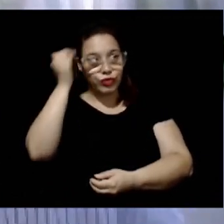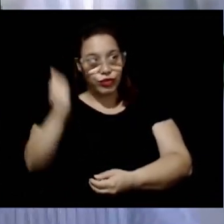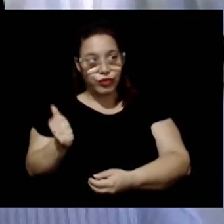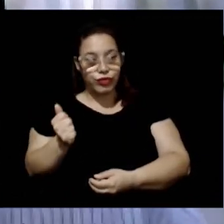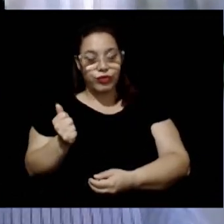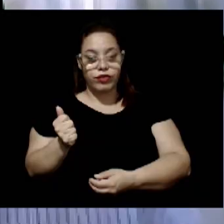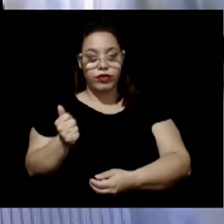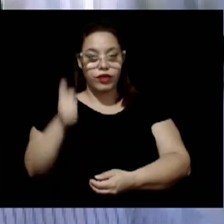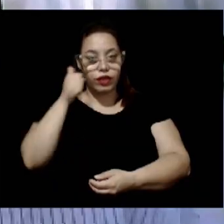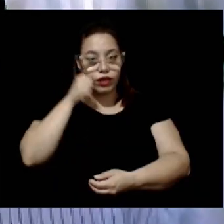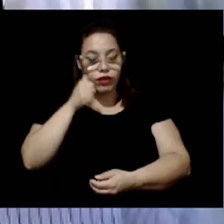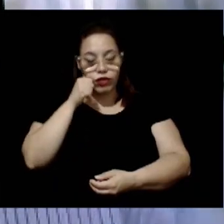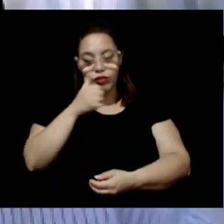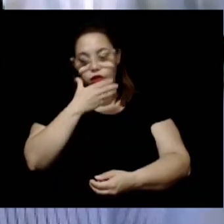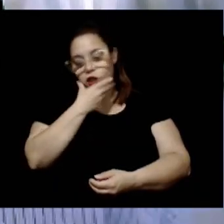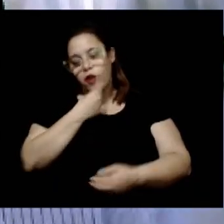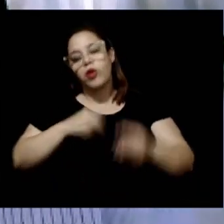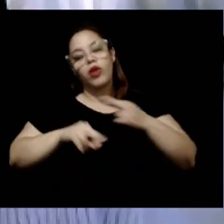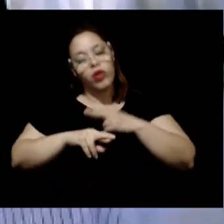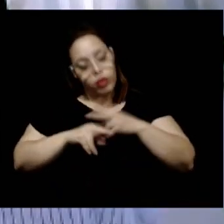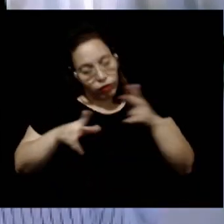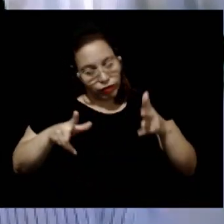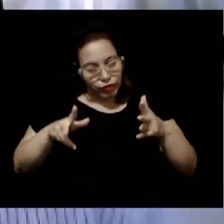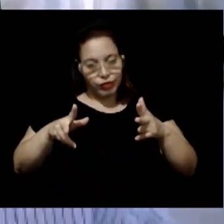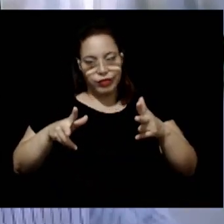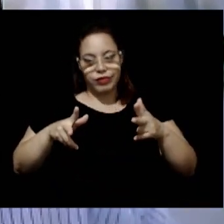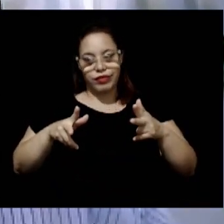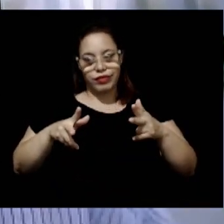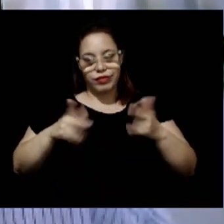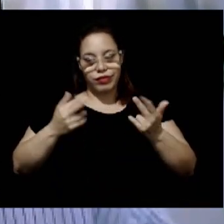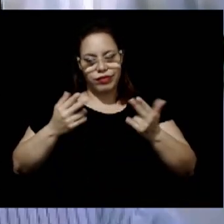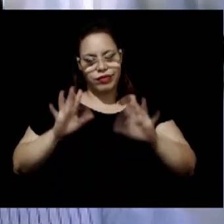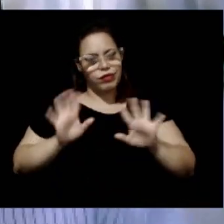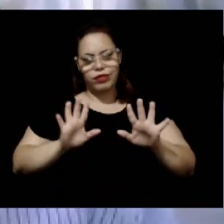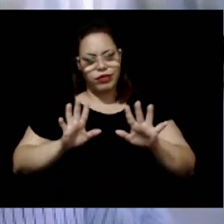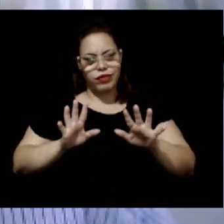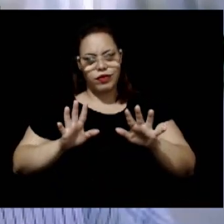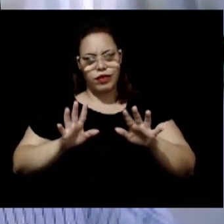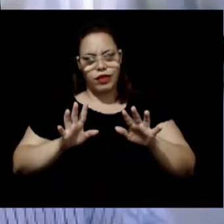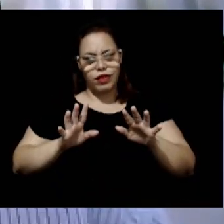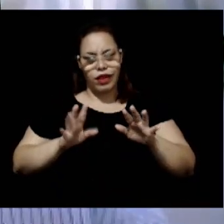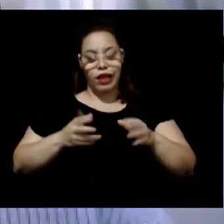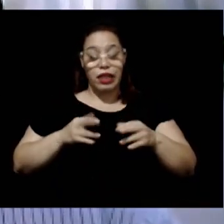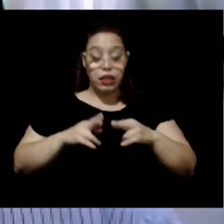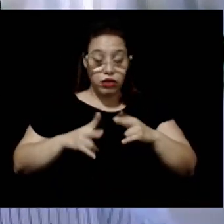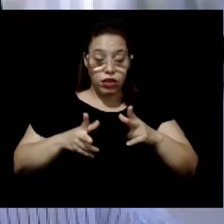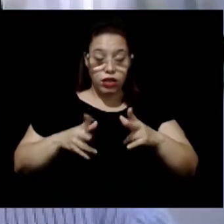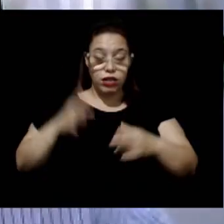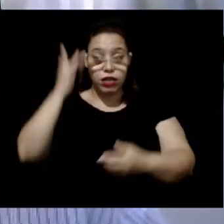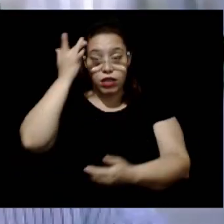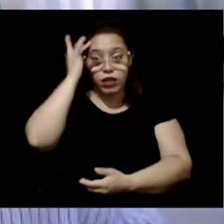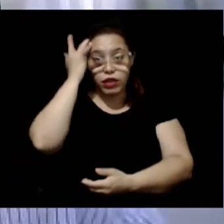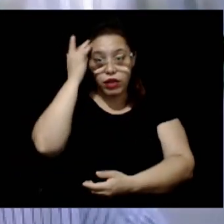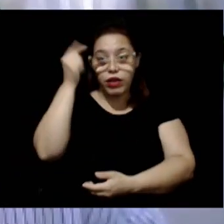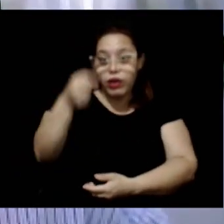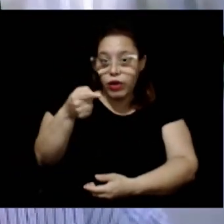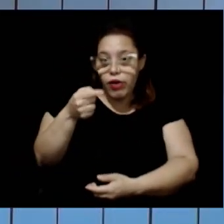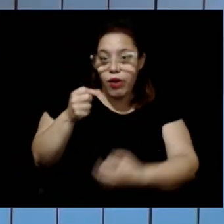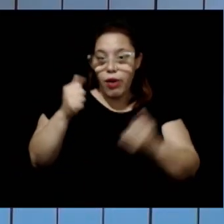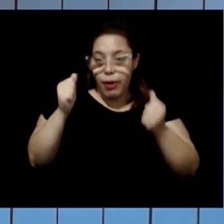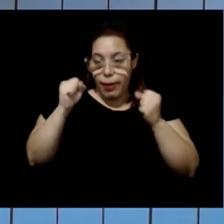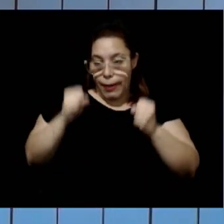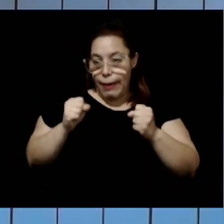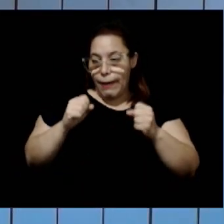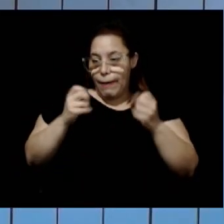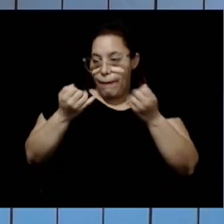são diferentes. Eles ocorrem igual, mas de uma forma diferente. Eu acho que está aí também uma possível explicação. Doutor,